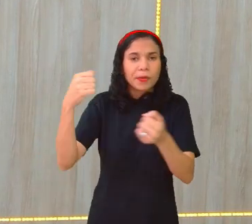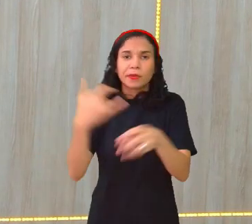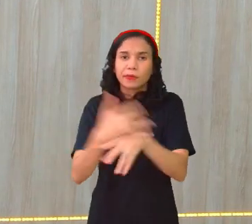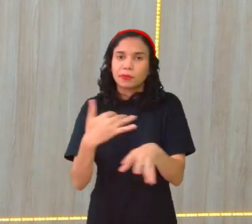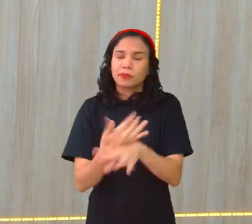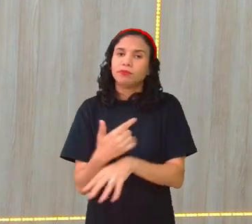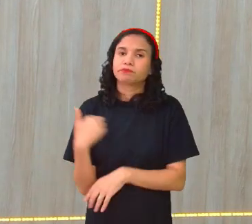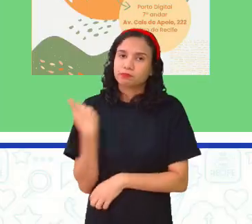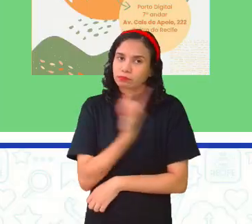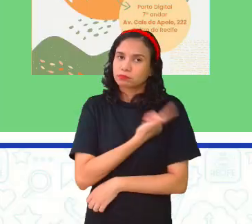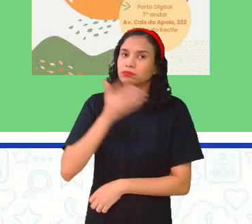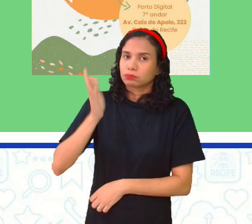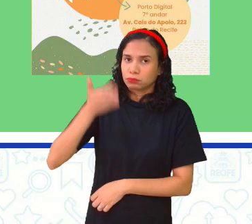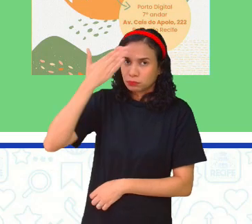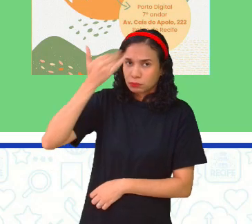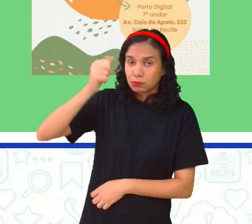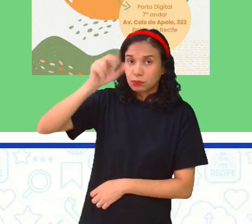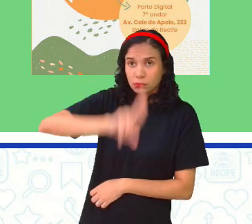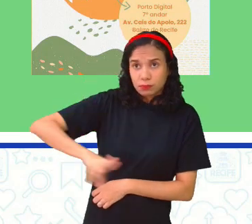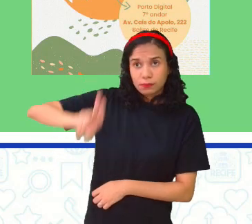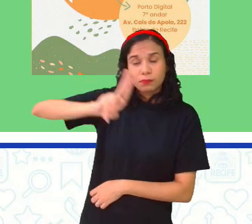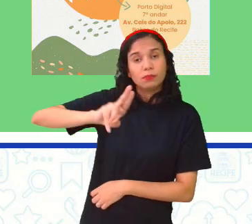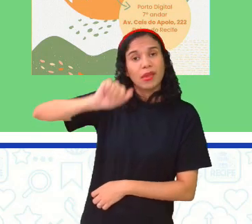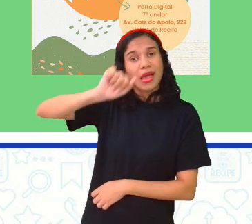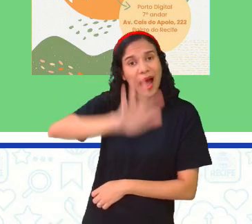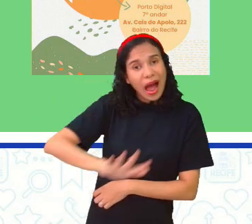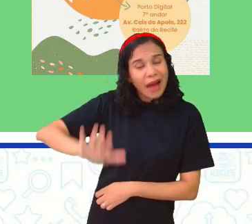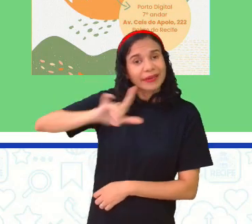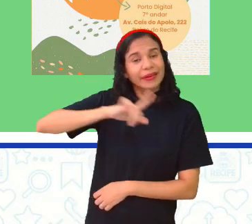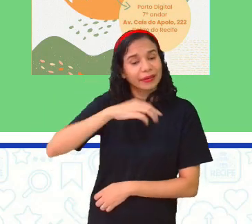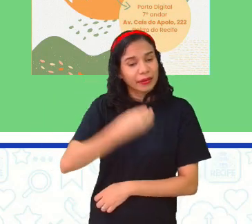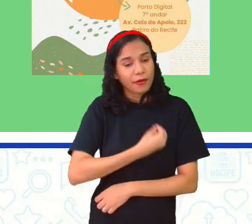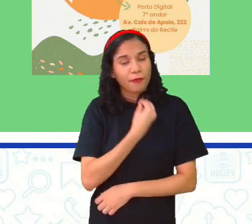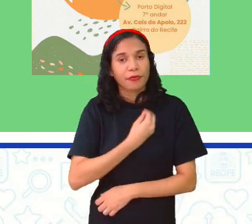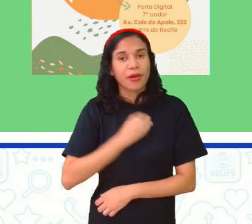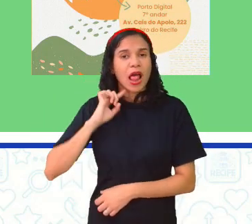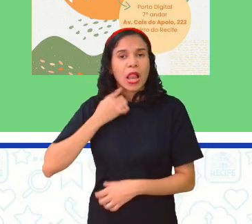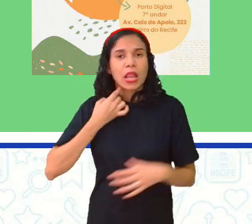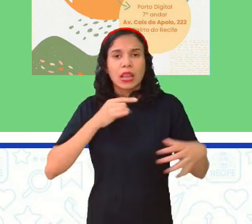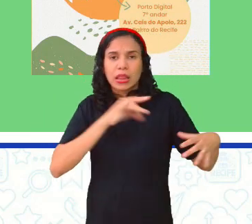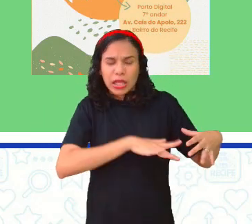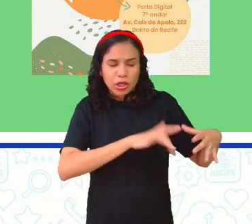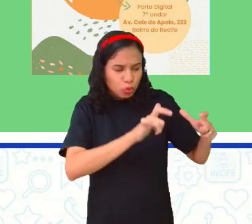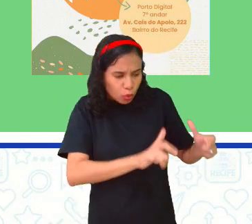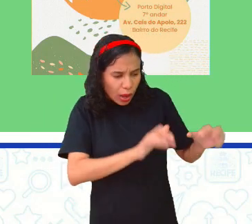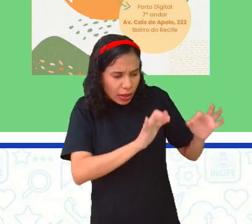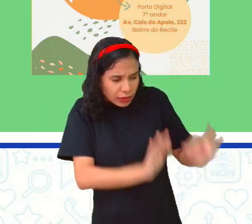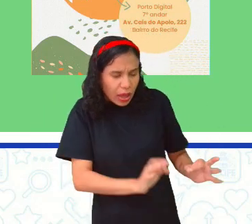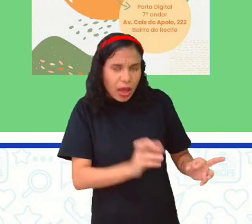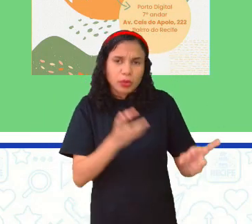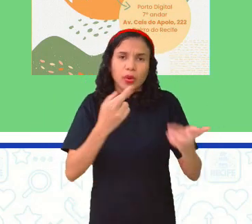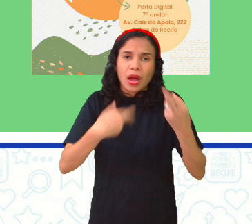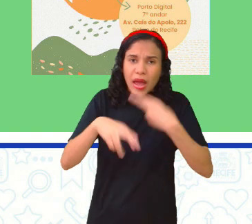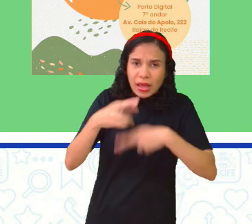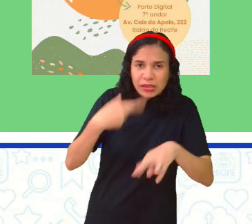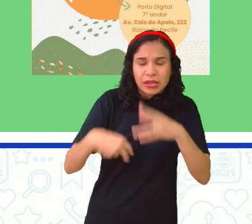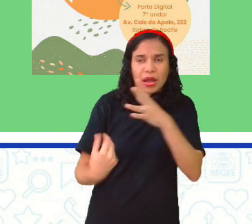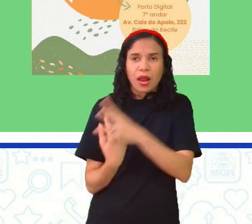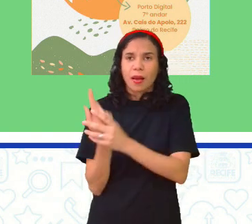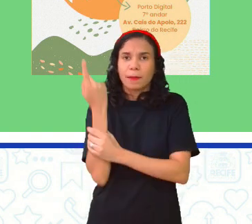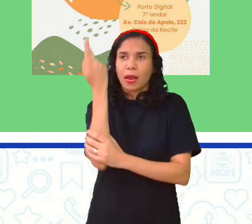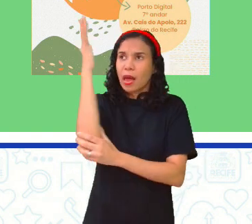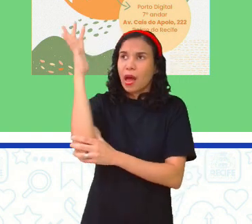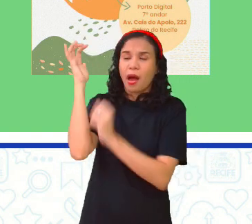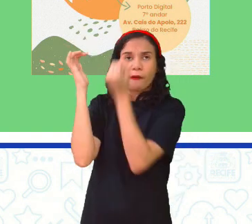já sabemos usar as nossas áreas de convivência, colocar o lixo no lugar certo, reciclar, plantar